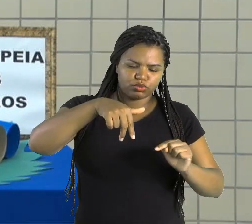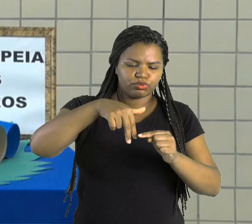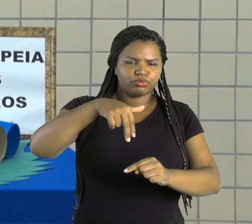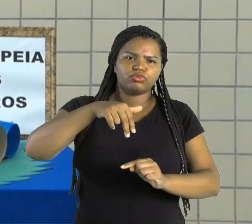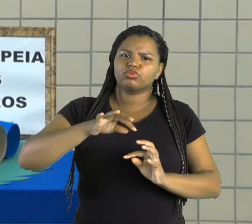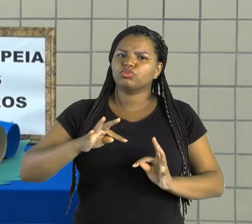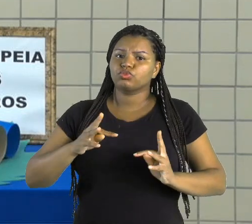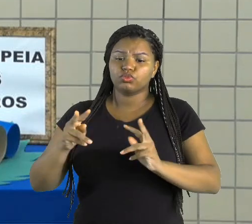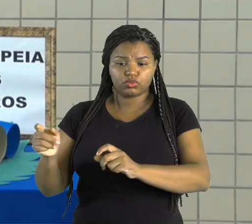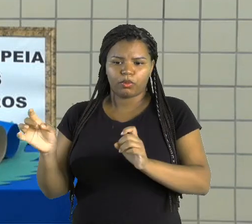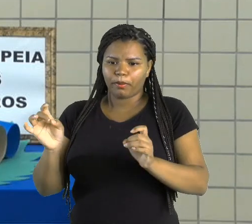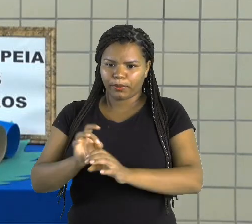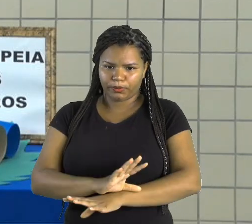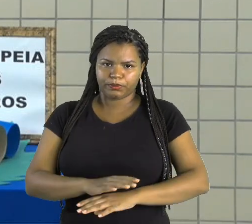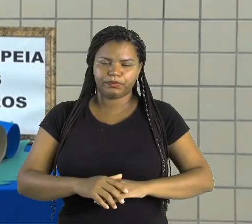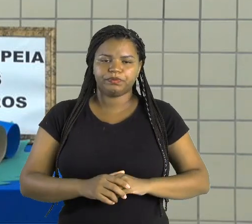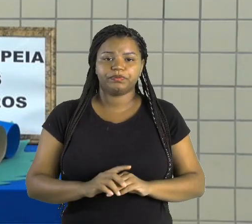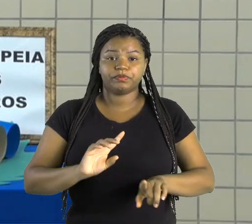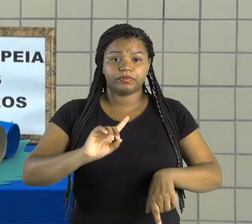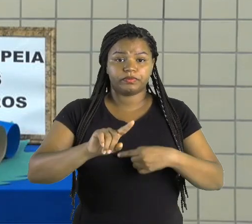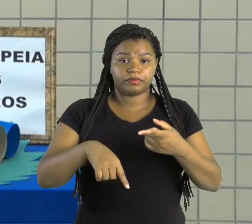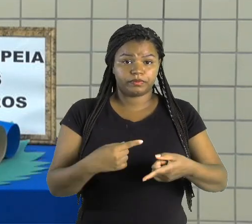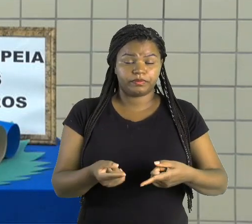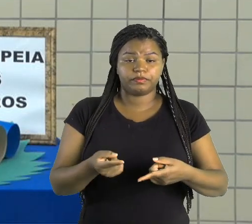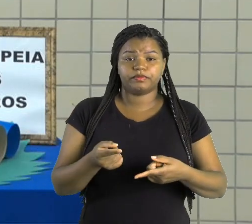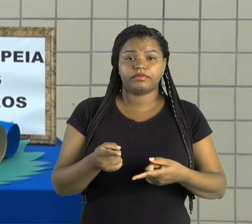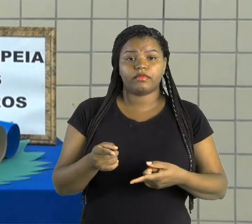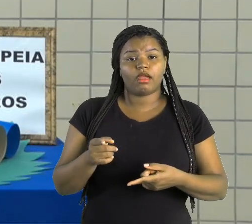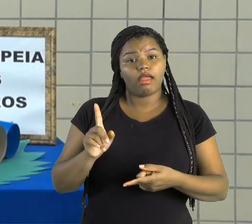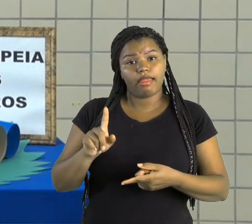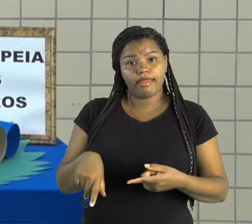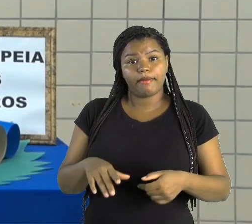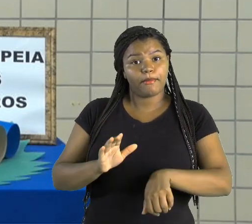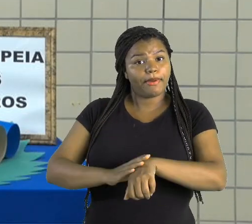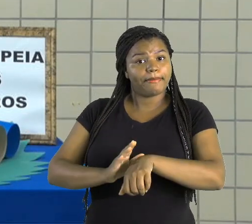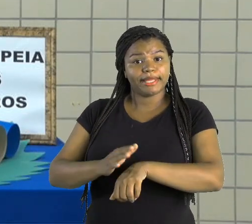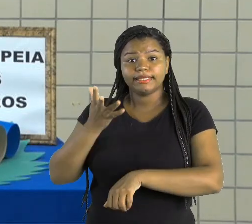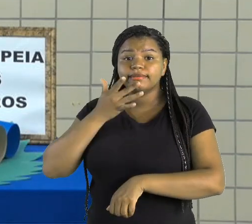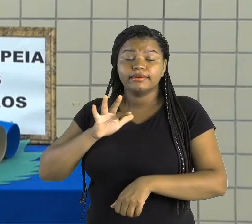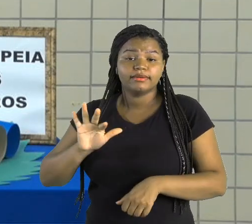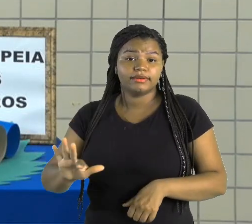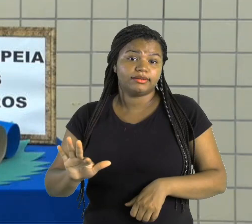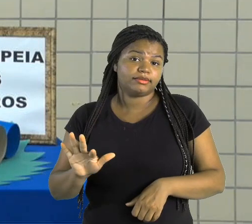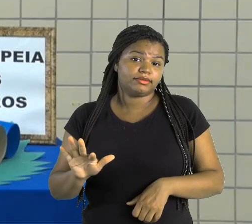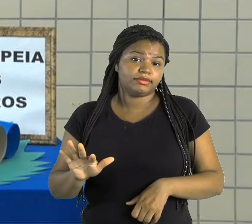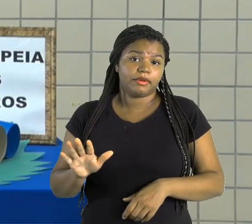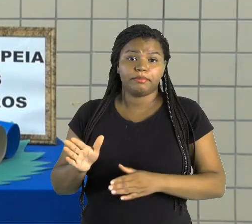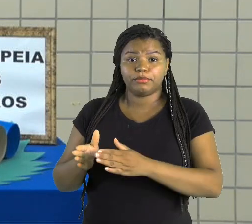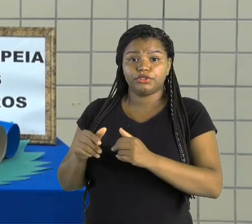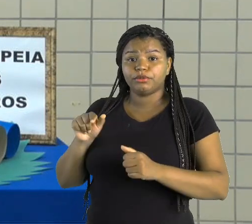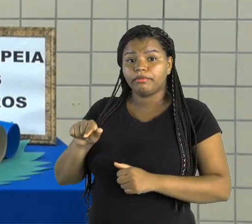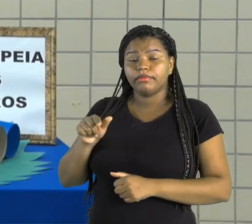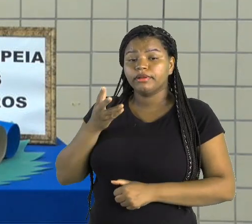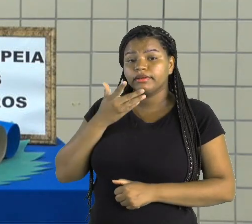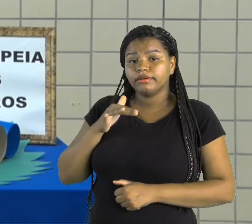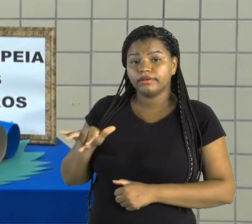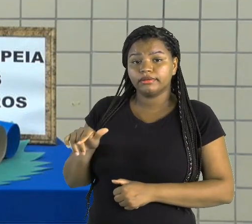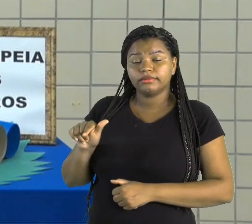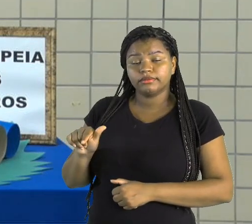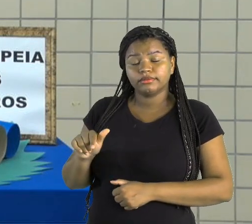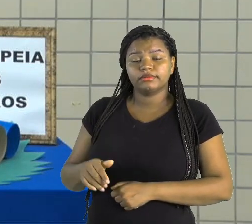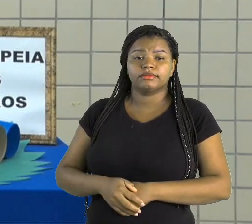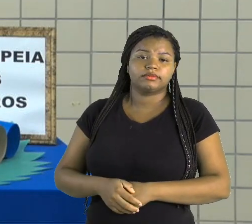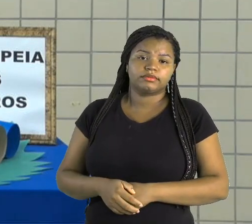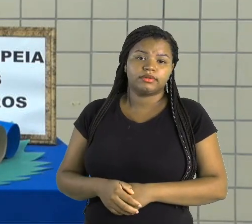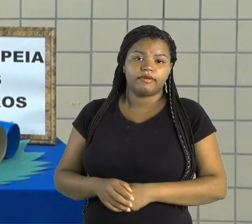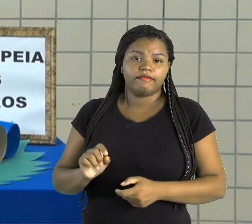completa. Após isso, é a vez da criança. Você vai pedir para a criança fazer